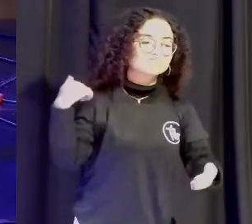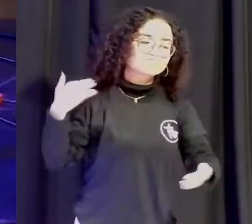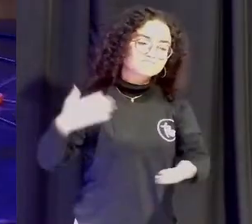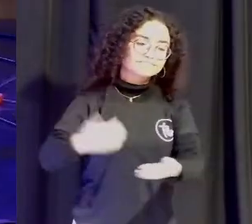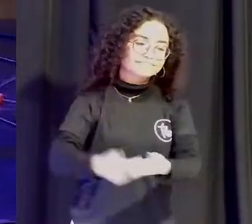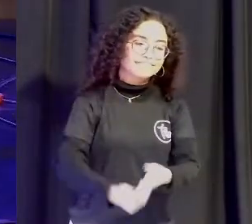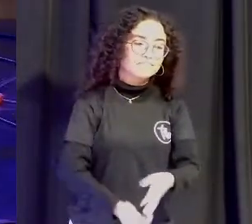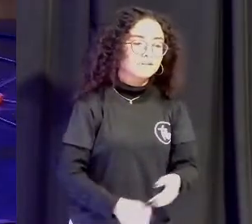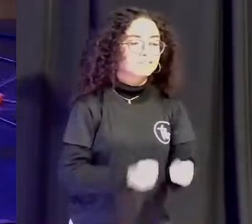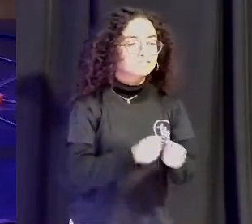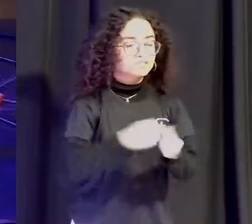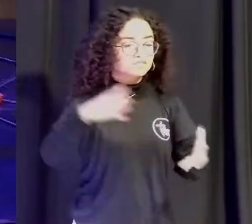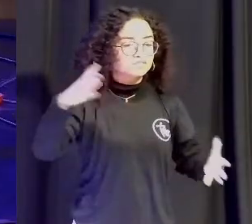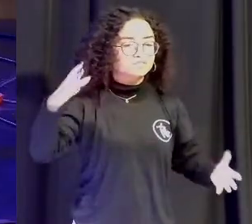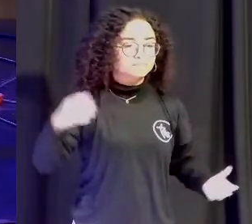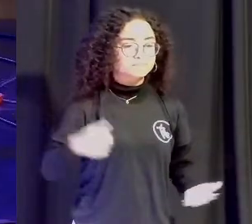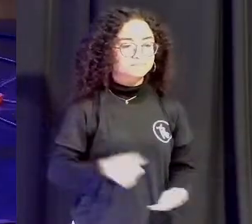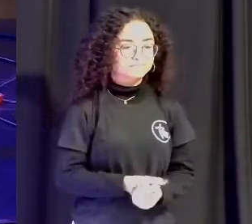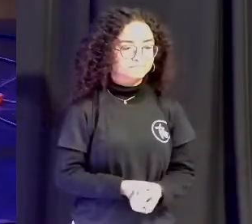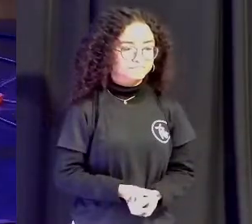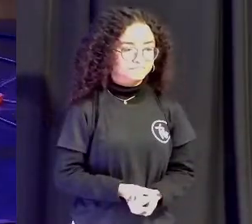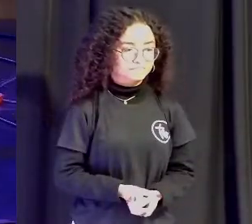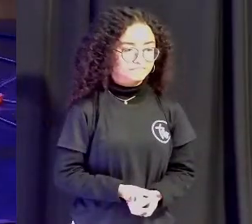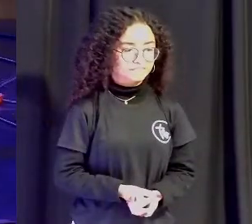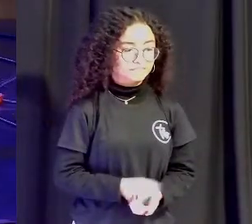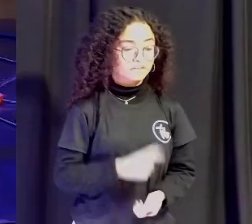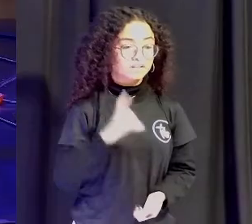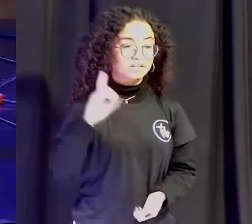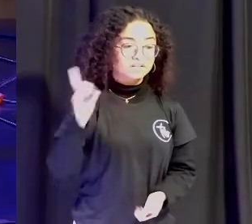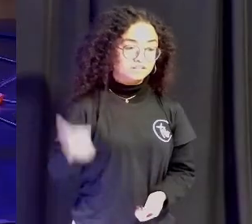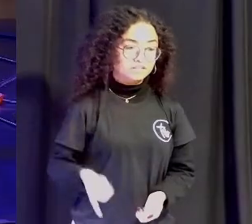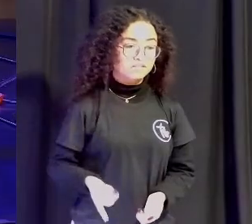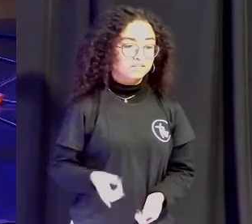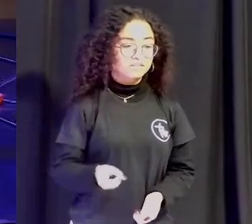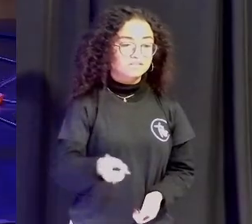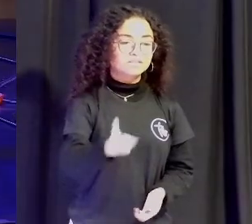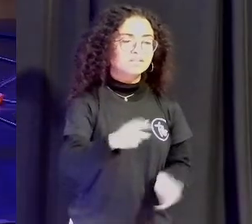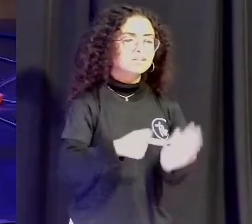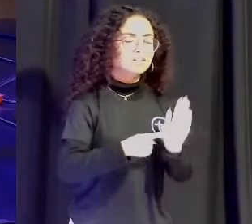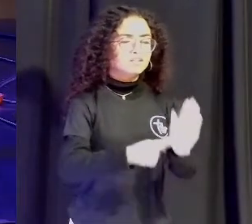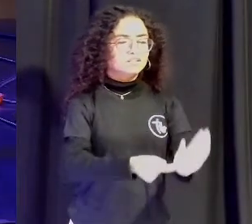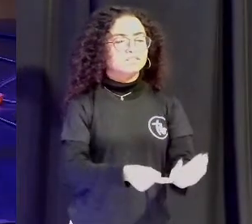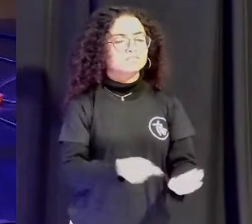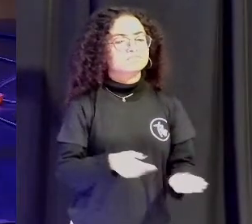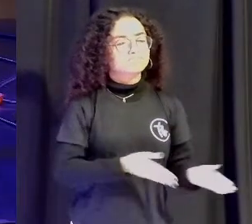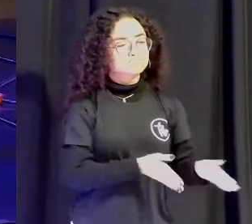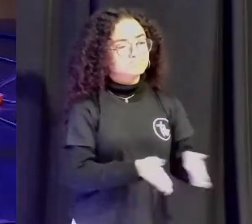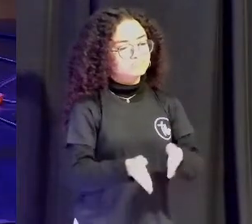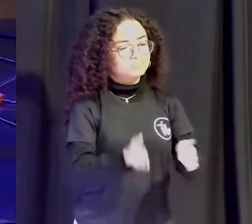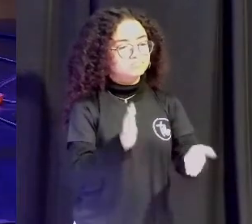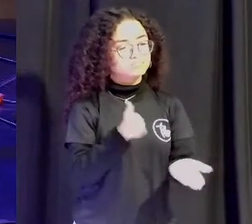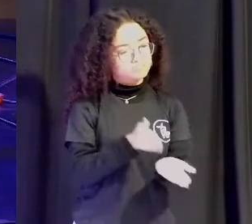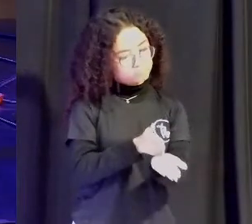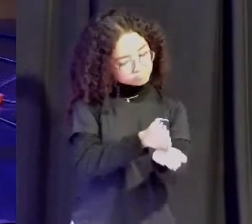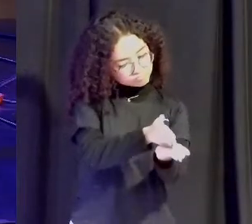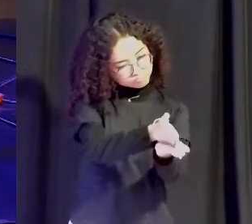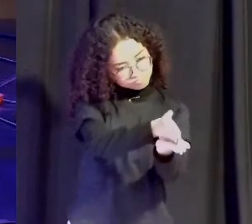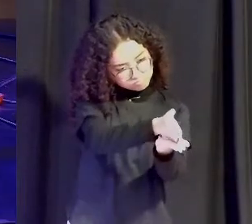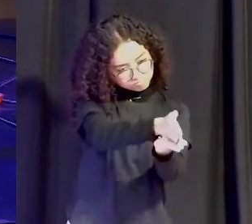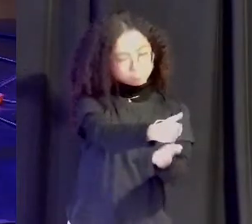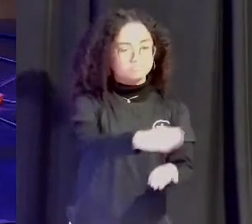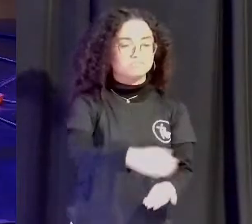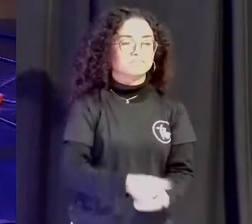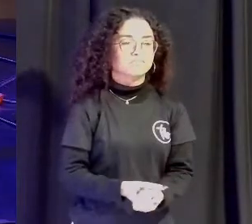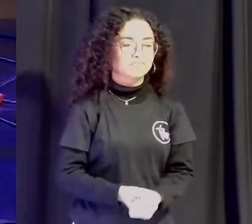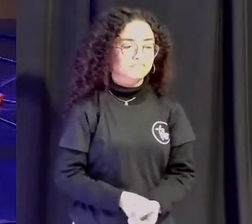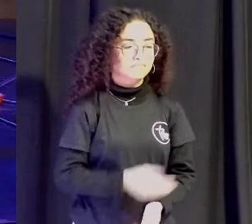sinais. Meus irmãos, Deus sempre apontou o caminho, Deus sempre sinalizou para o homem o que